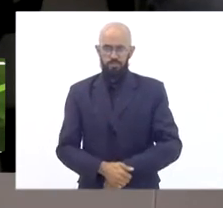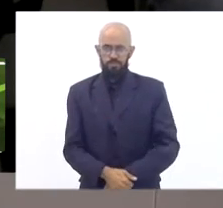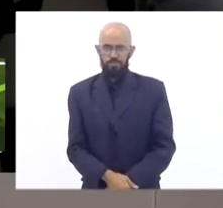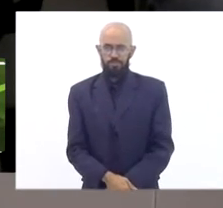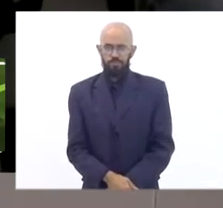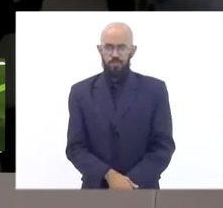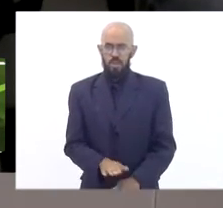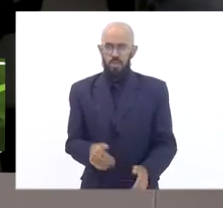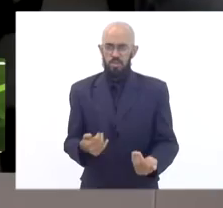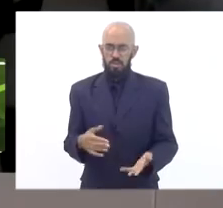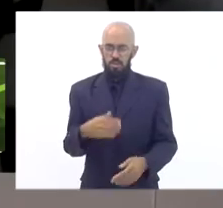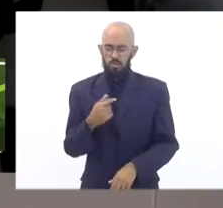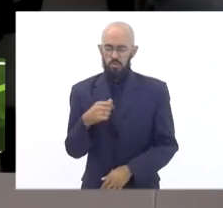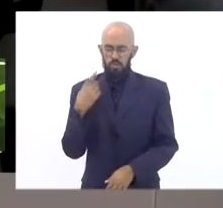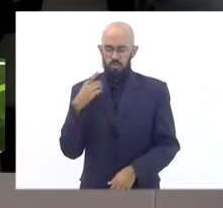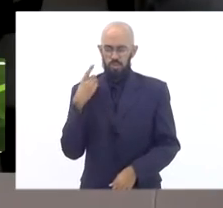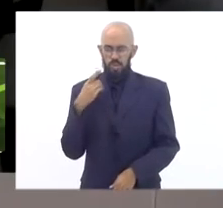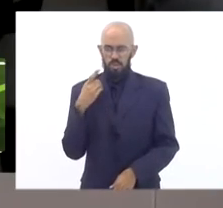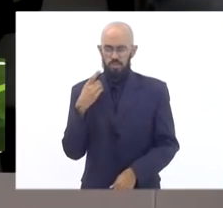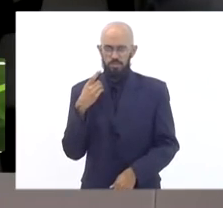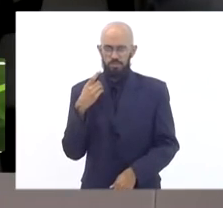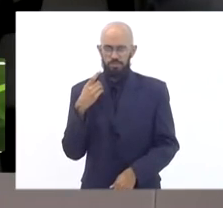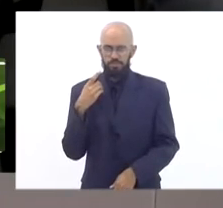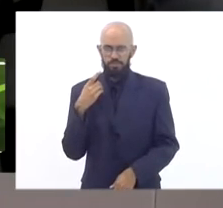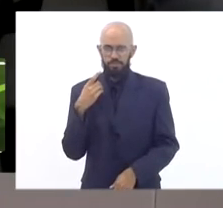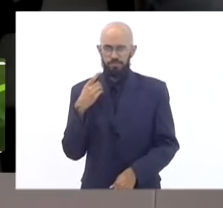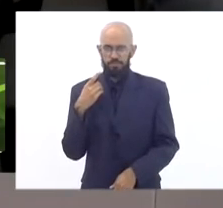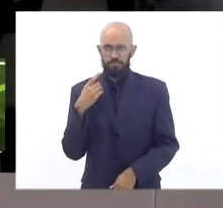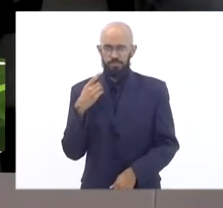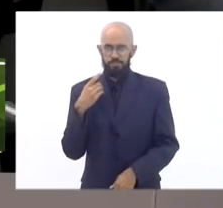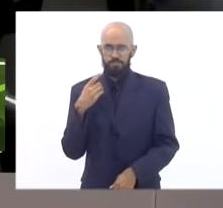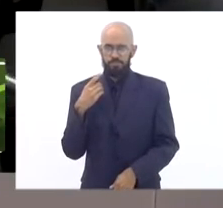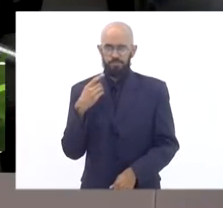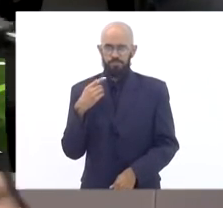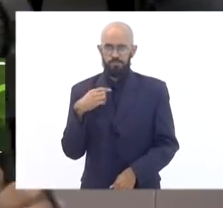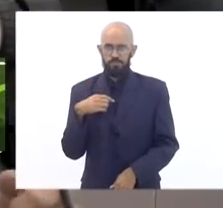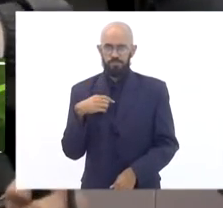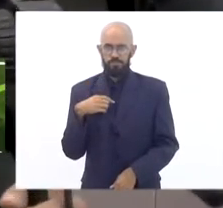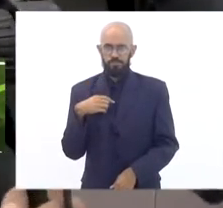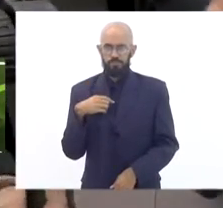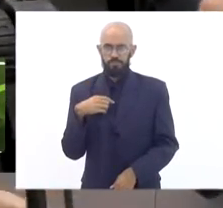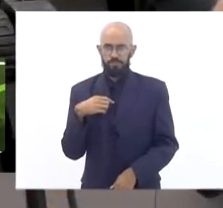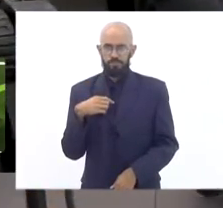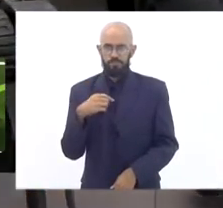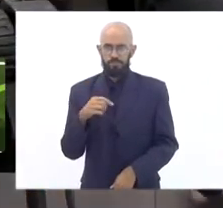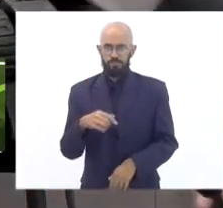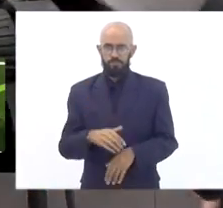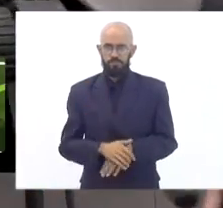deputada, na verdade... Muito obrigada.